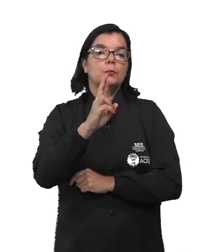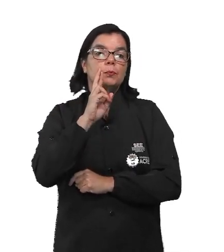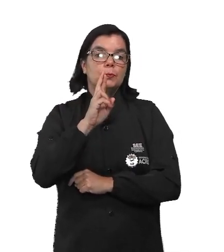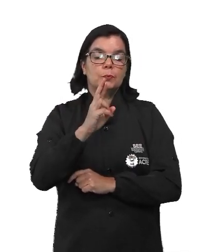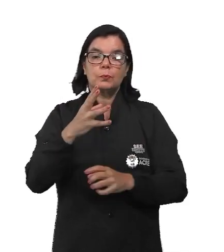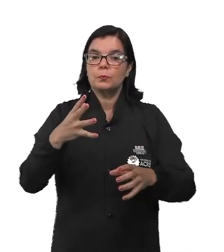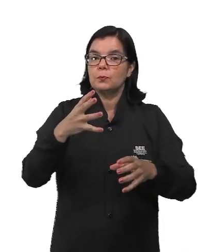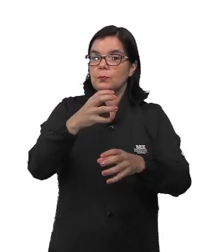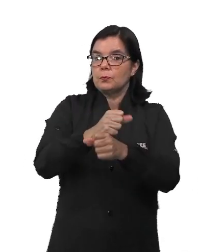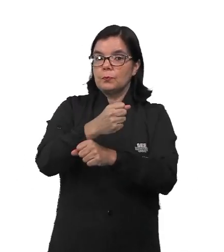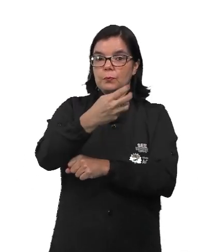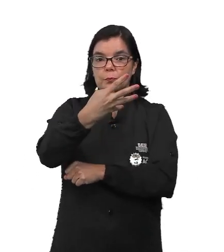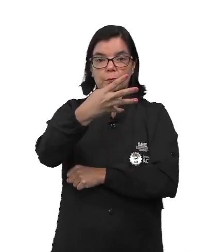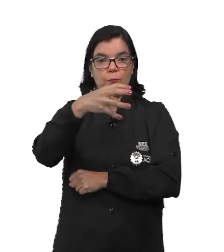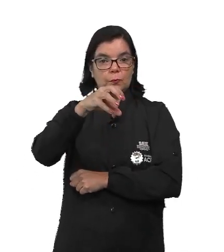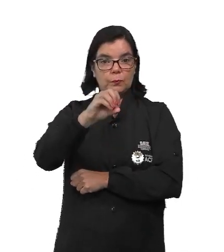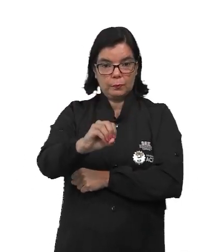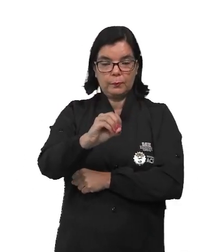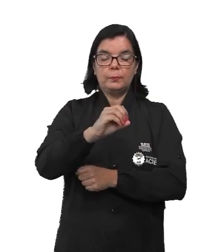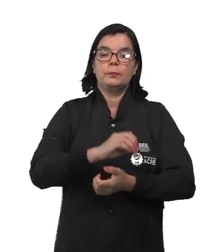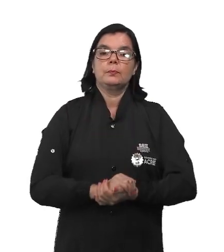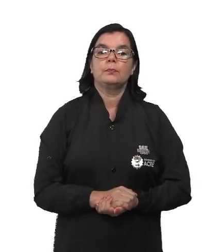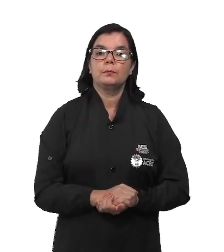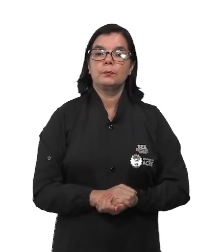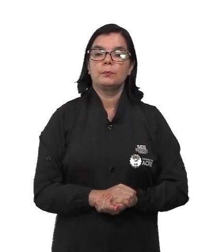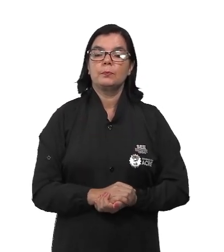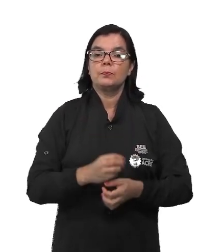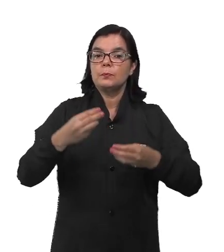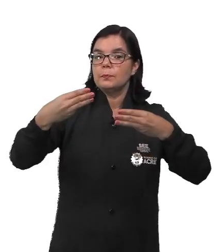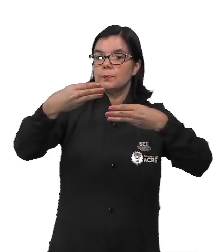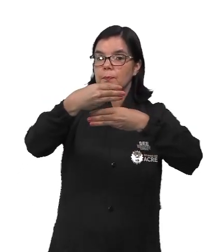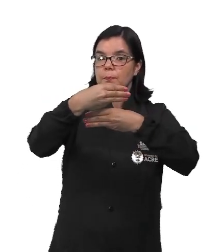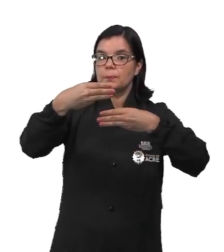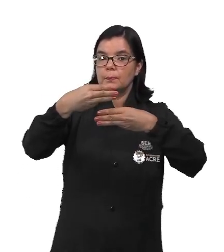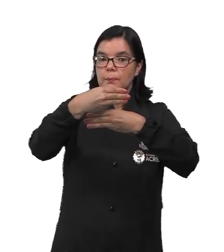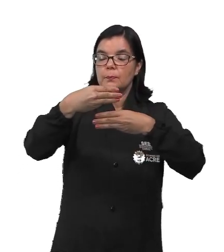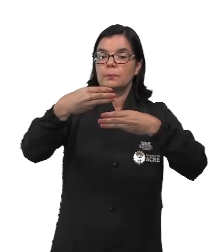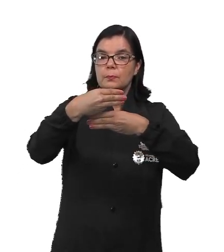40. Então, a média nesse caso